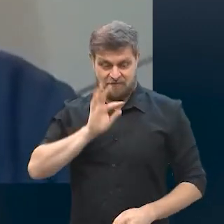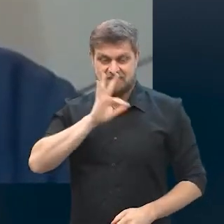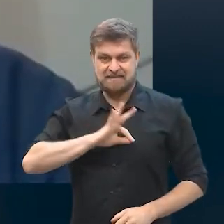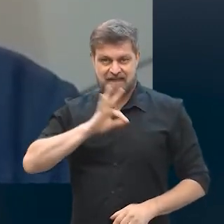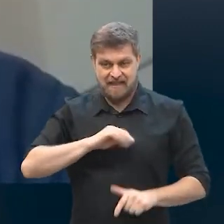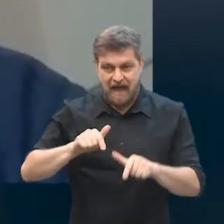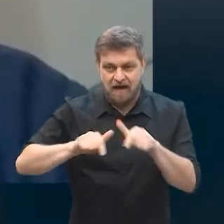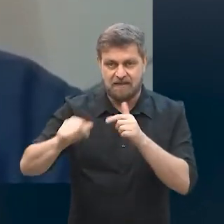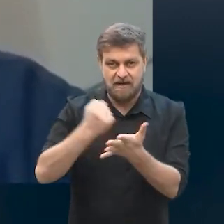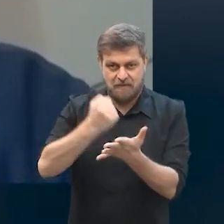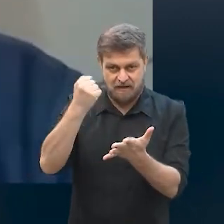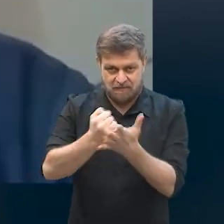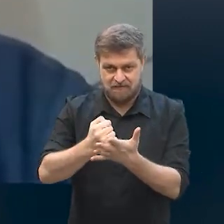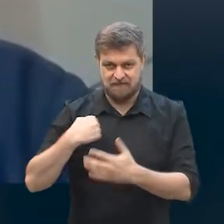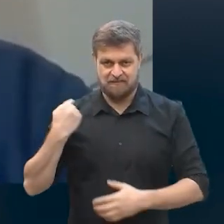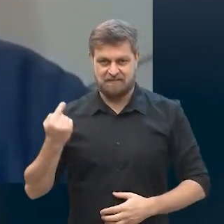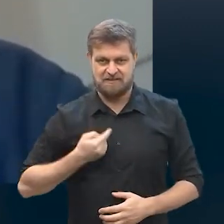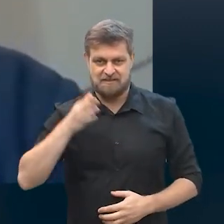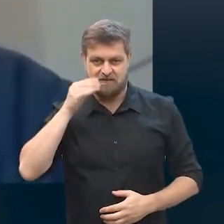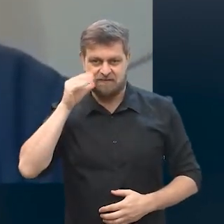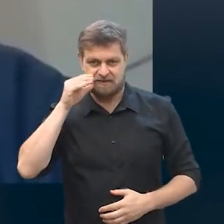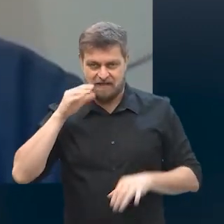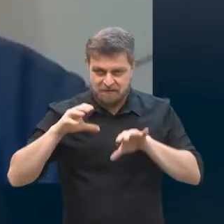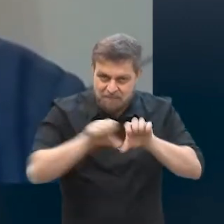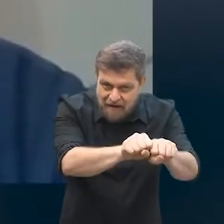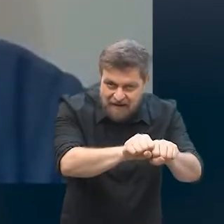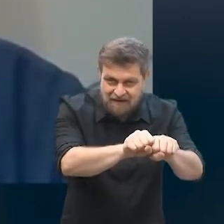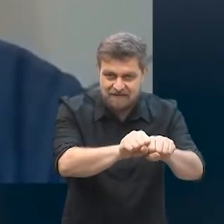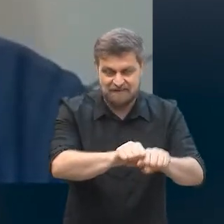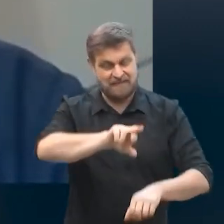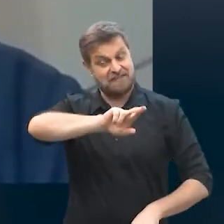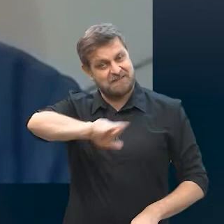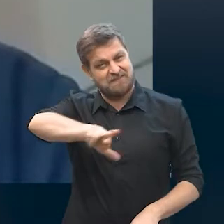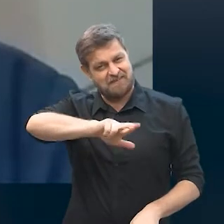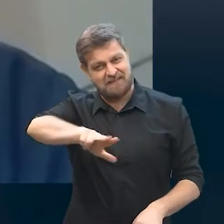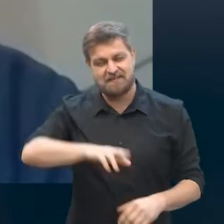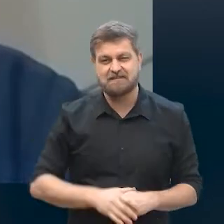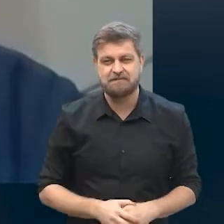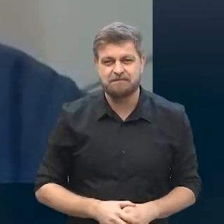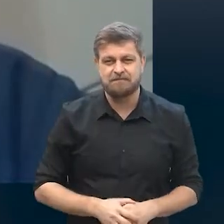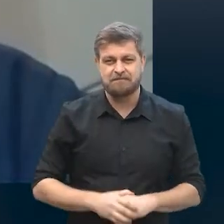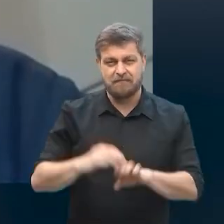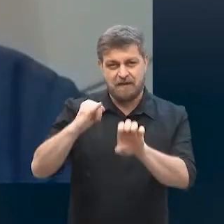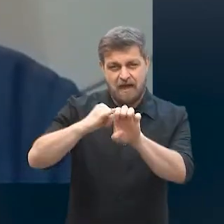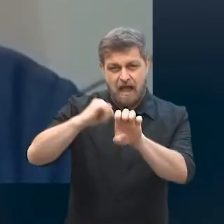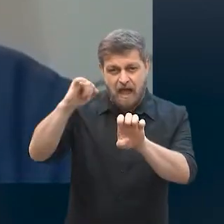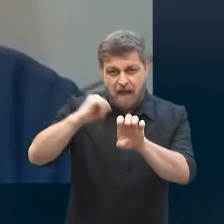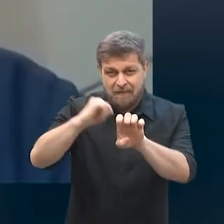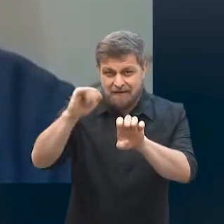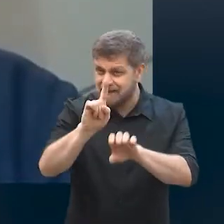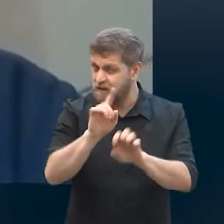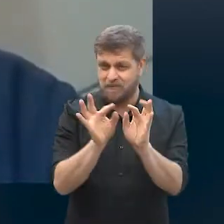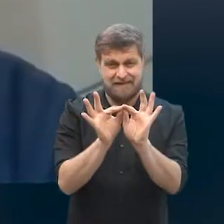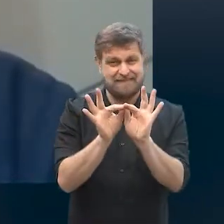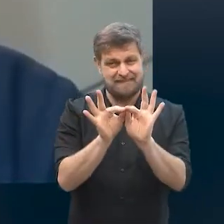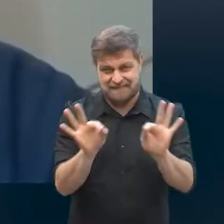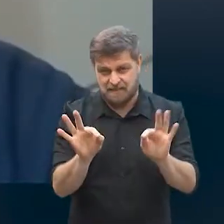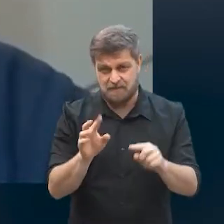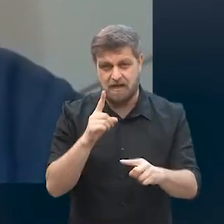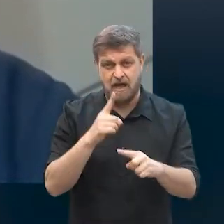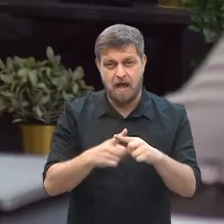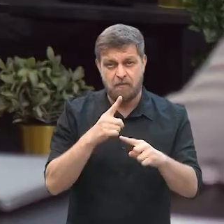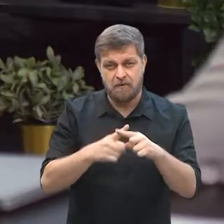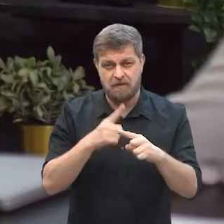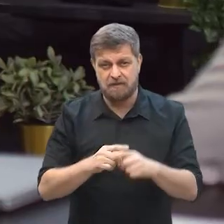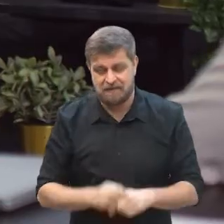emprego em vez de ocupar uma vaga. Mas empreender não é algo muito simples, porque a partir